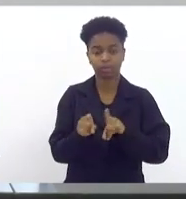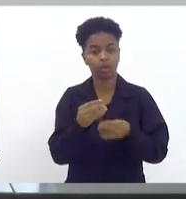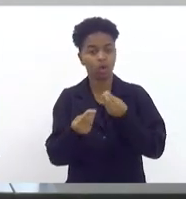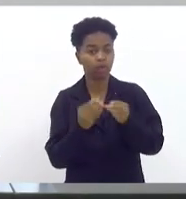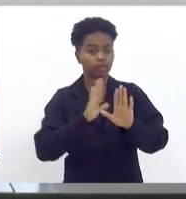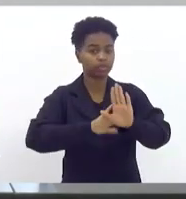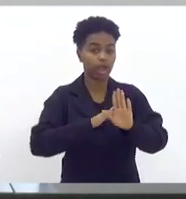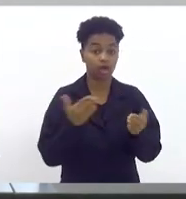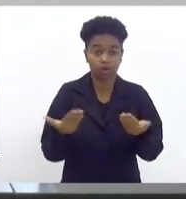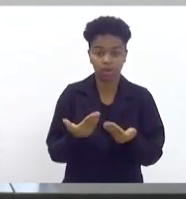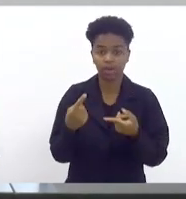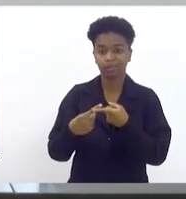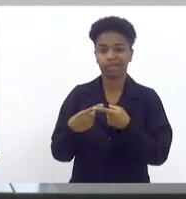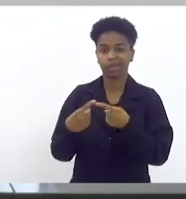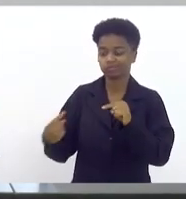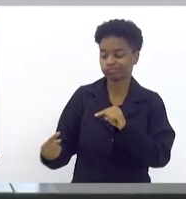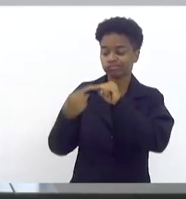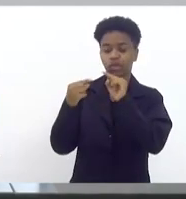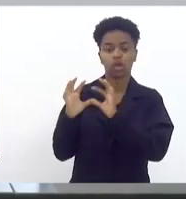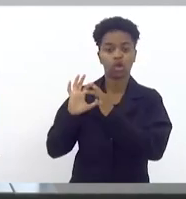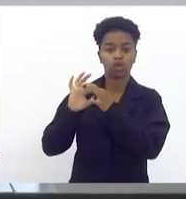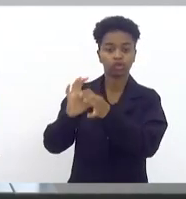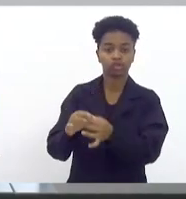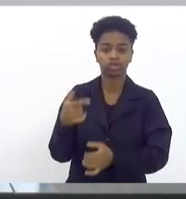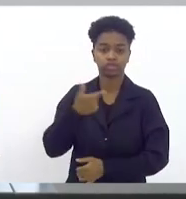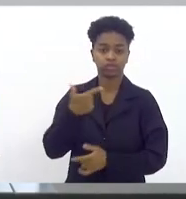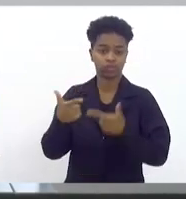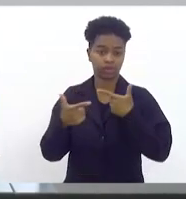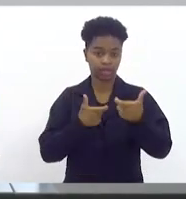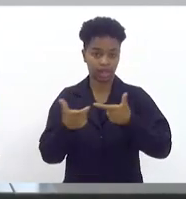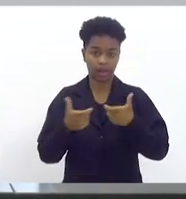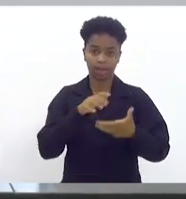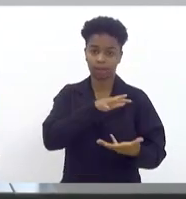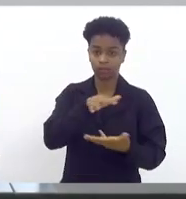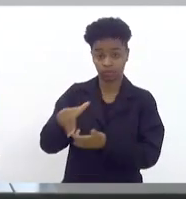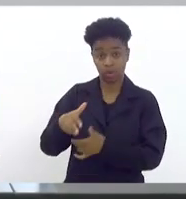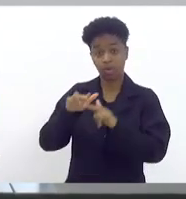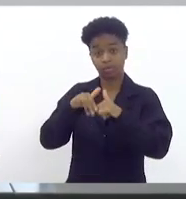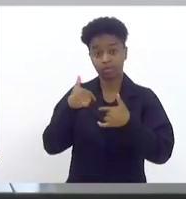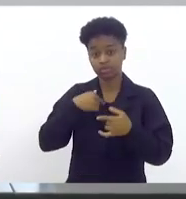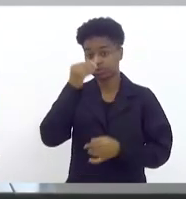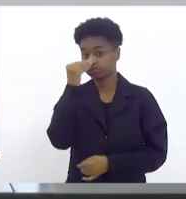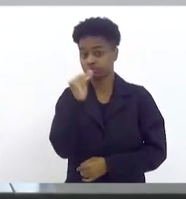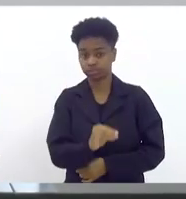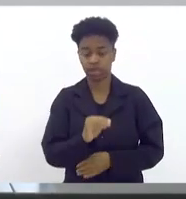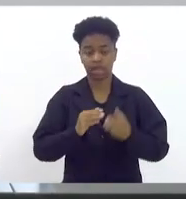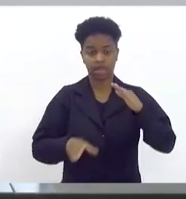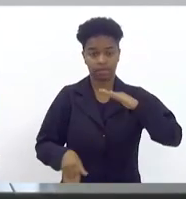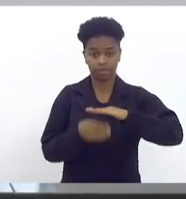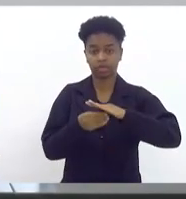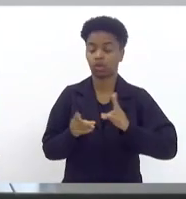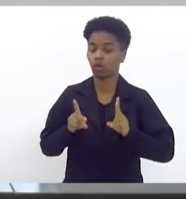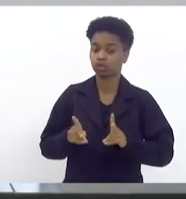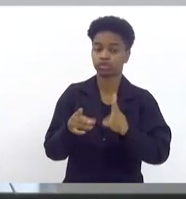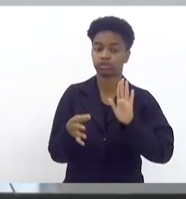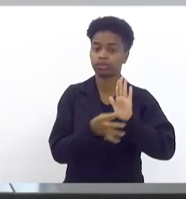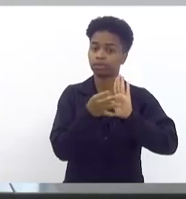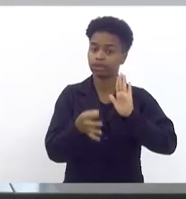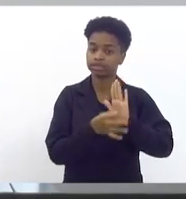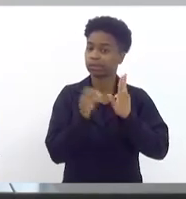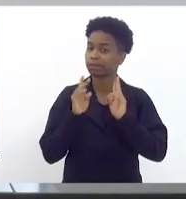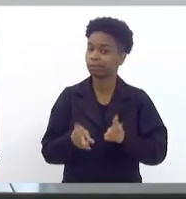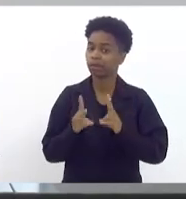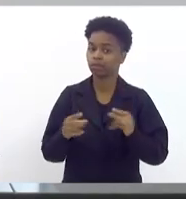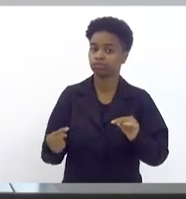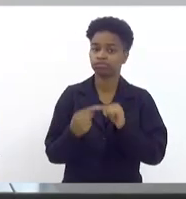atual. Ele está contextualizado para o momento da Segunda Guerra Mundial. Razão pela qual estou rejeitando as emendas e mantendo o parecer pela